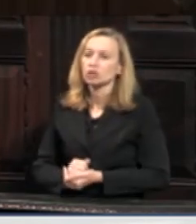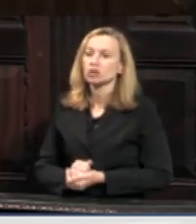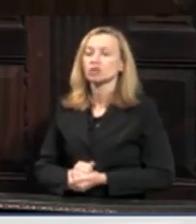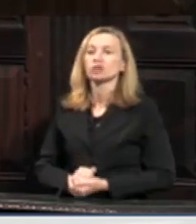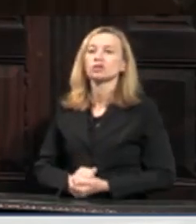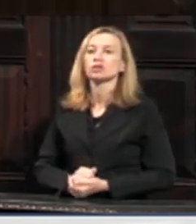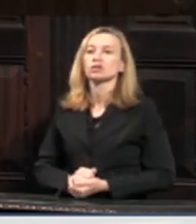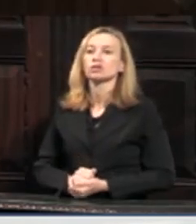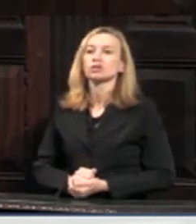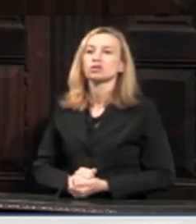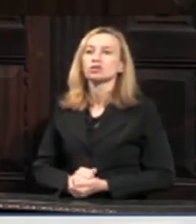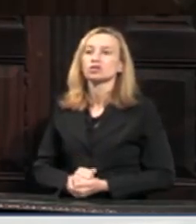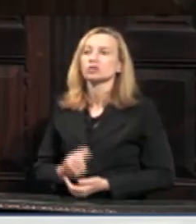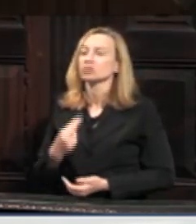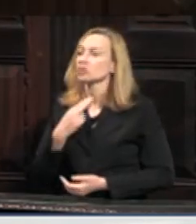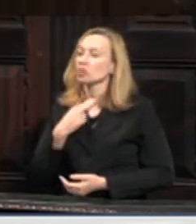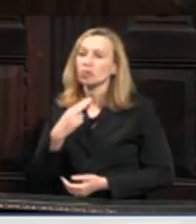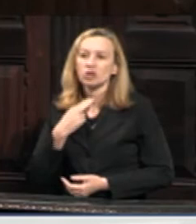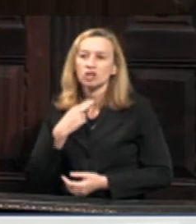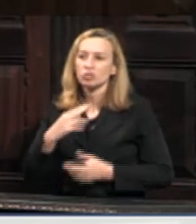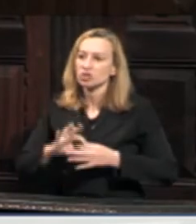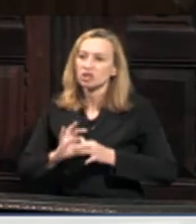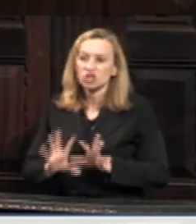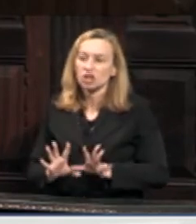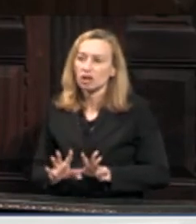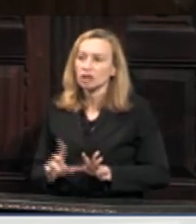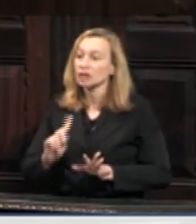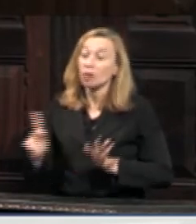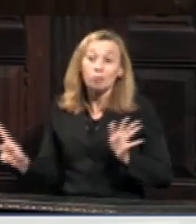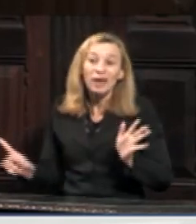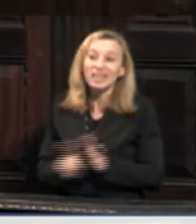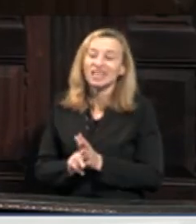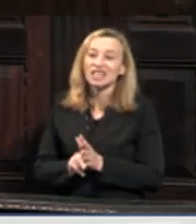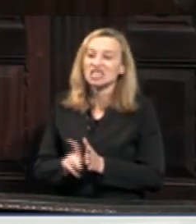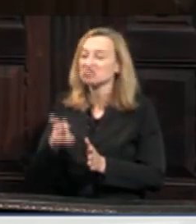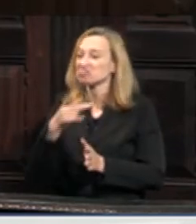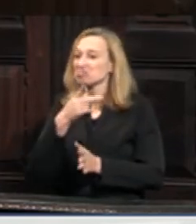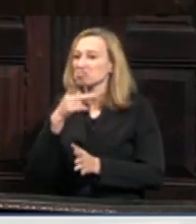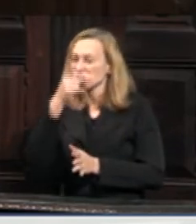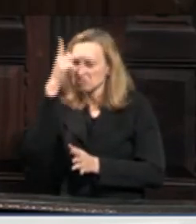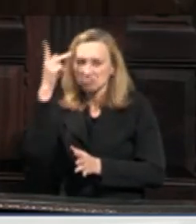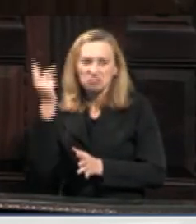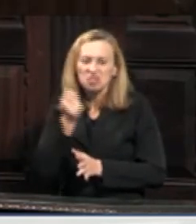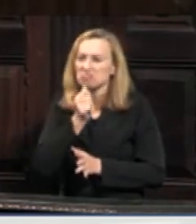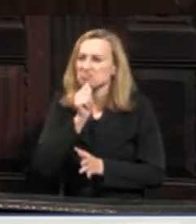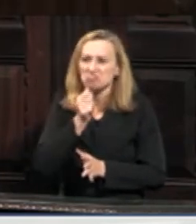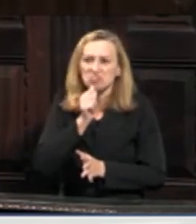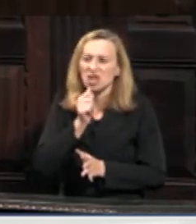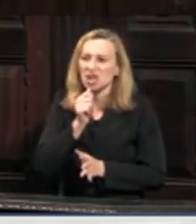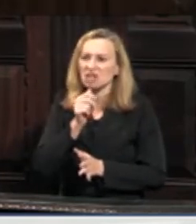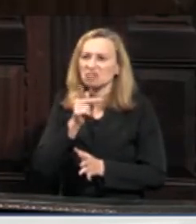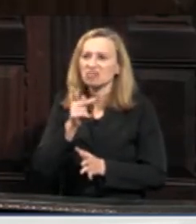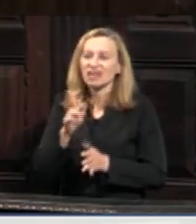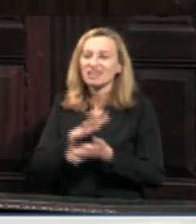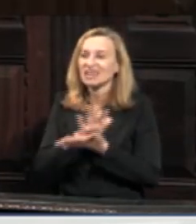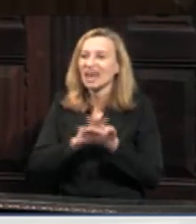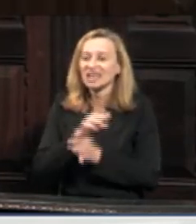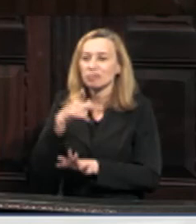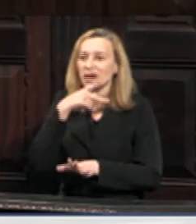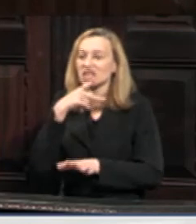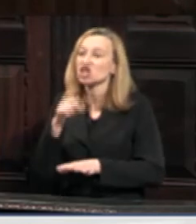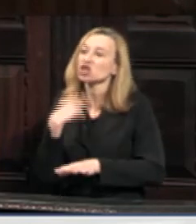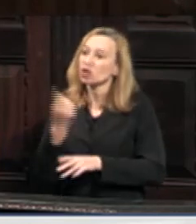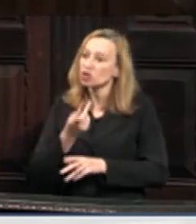monopolização dos nossos símbolos nacionais. Eles não pertencem a ninguém, não pertencem a nenhum partido isoladamente, não pertencem a nenhum grupo. Nós vamos